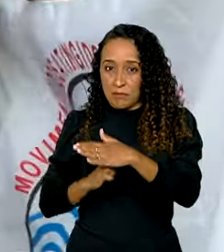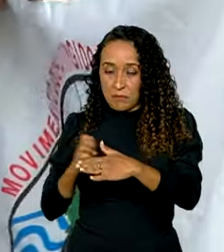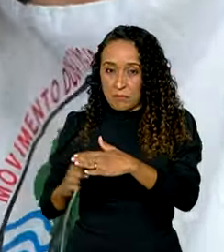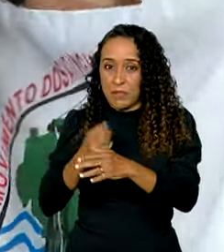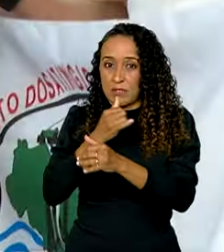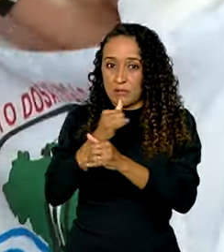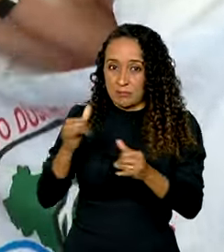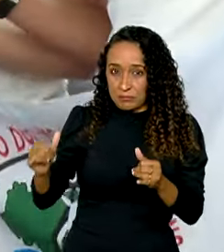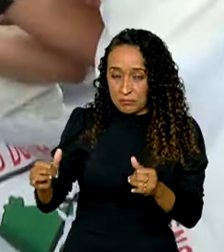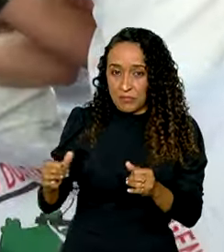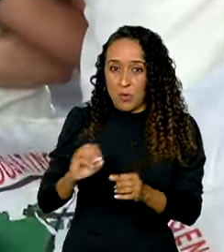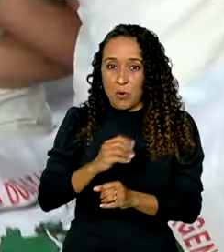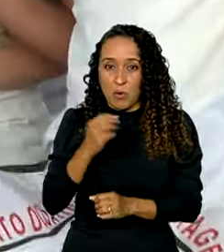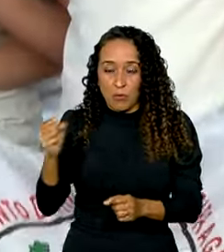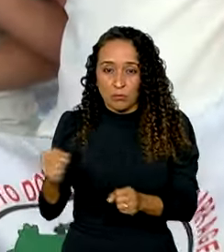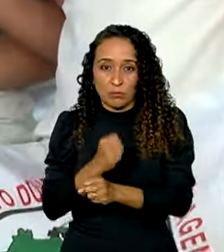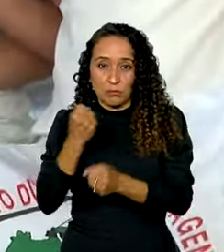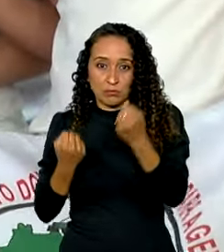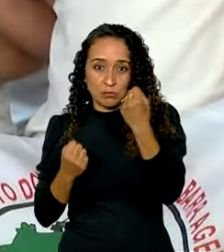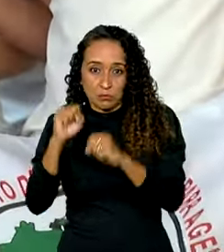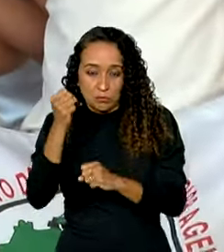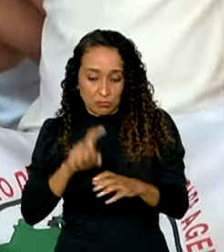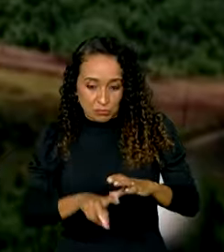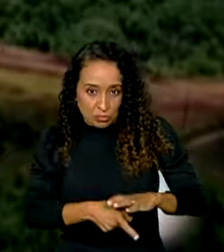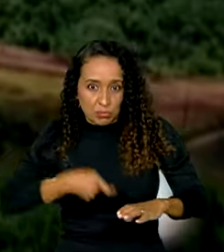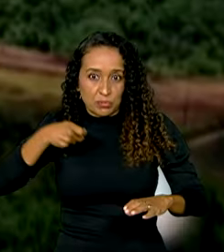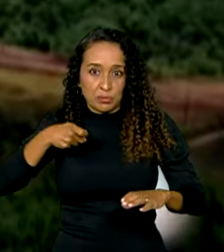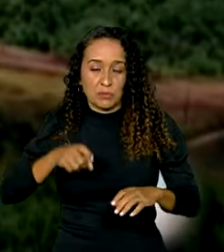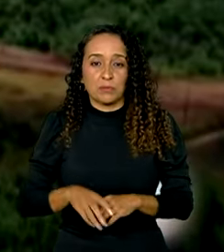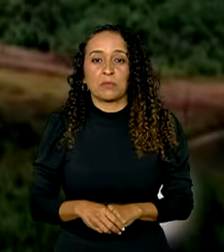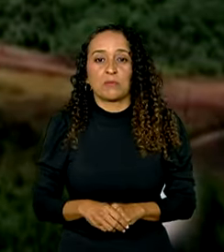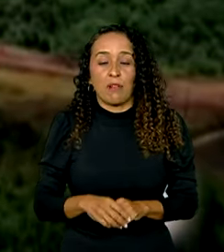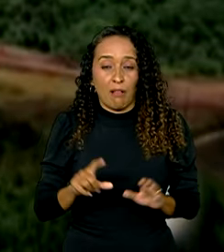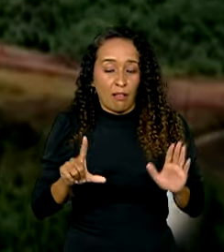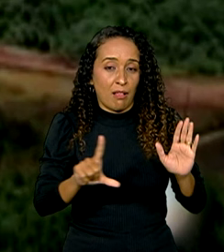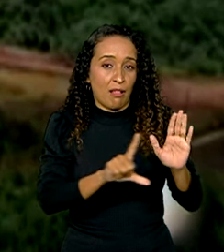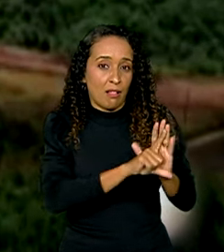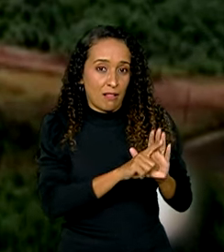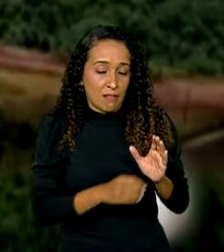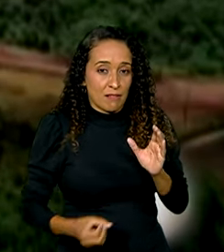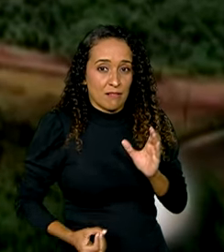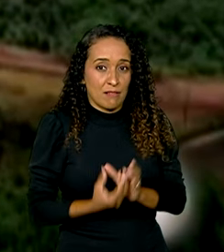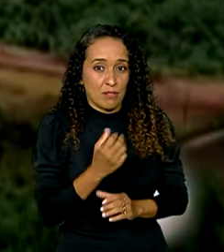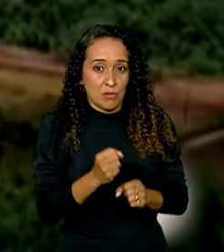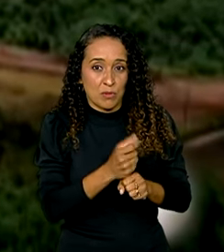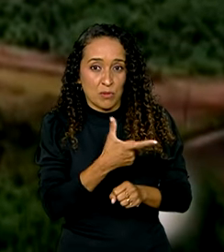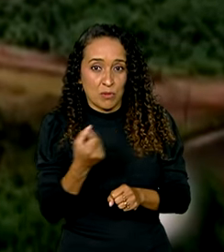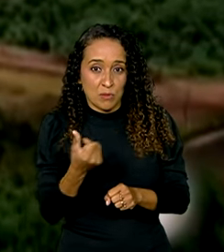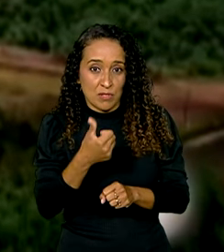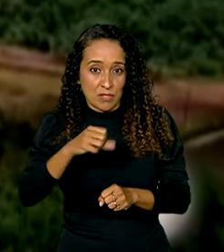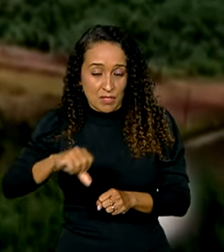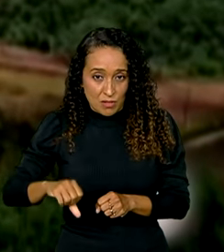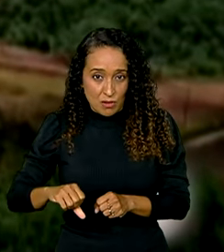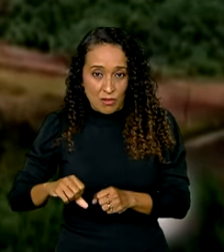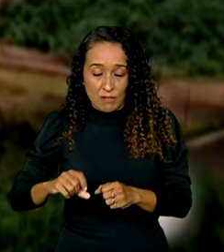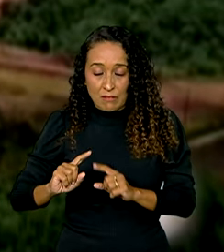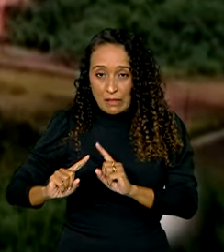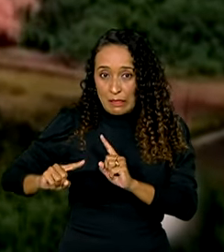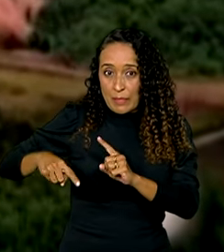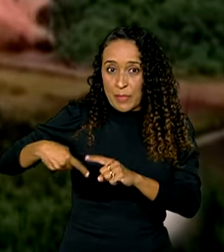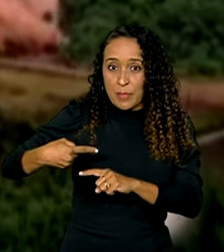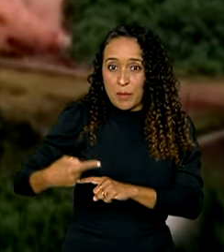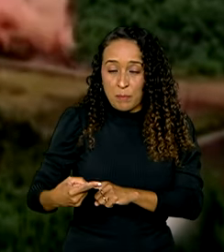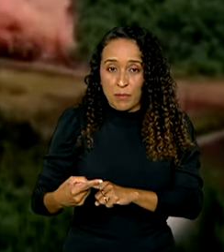ou produção industrial e extração mineral. A legislação foi elaborada em 2019, logo após